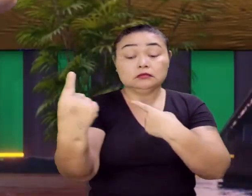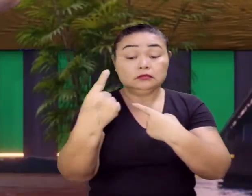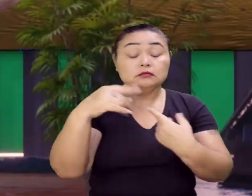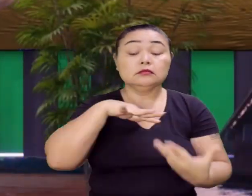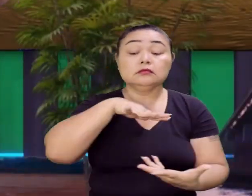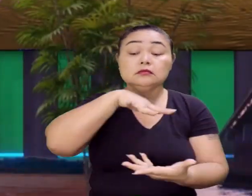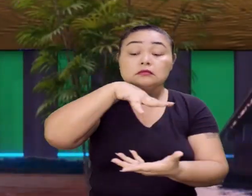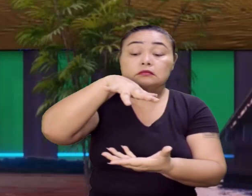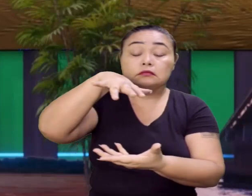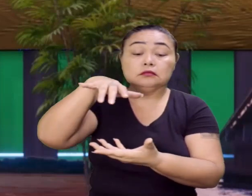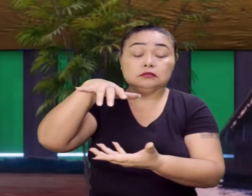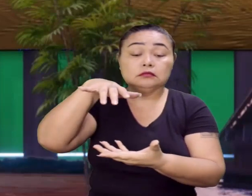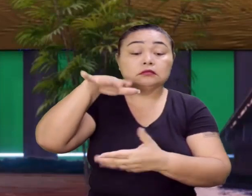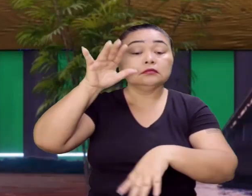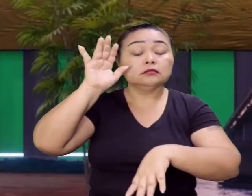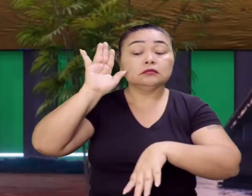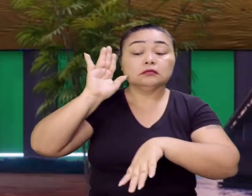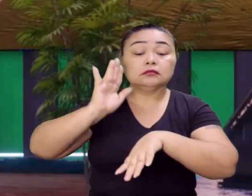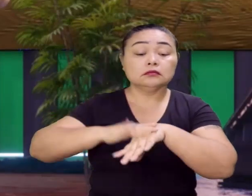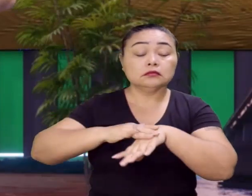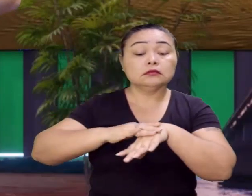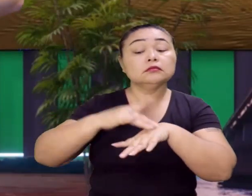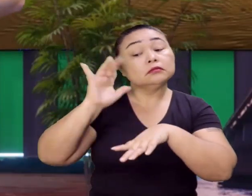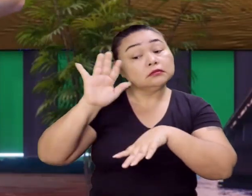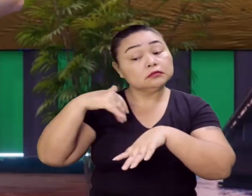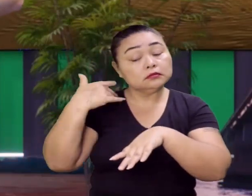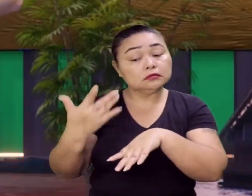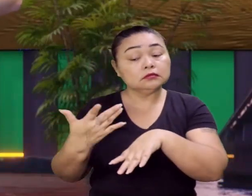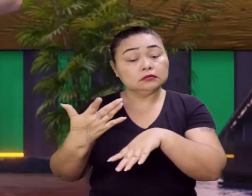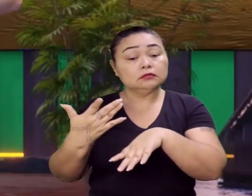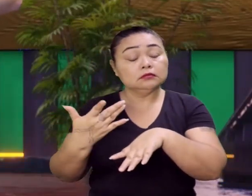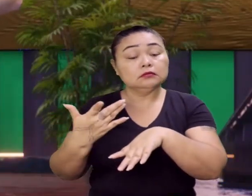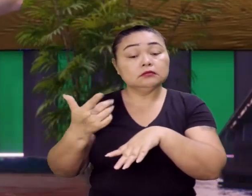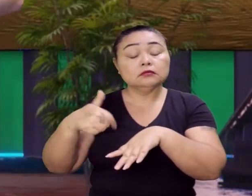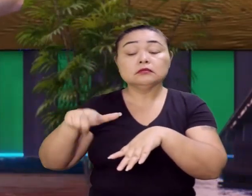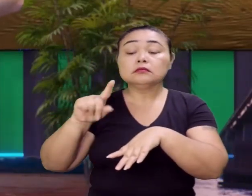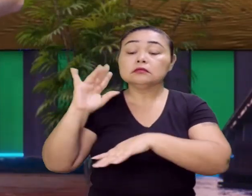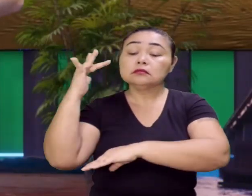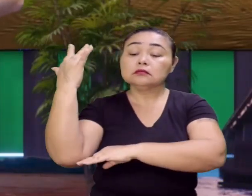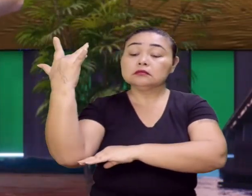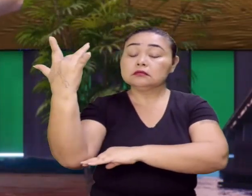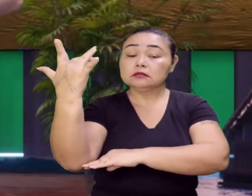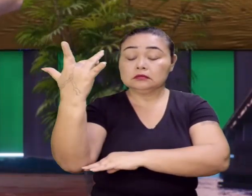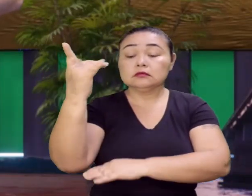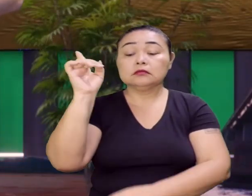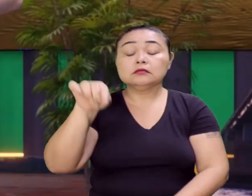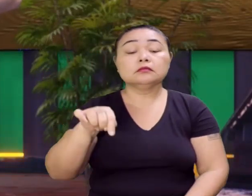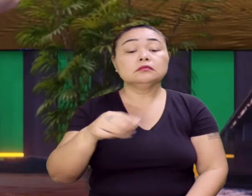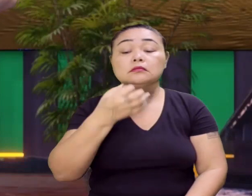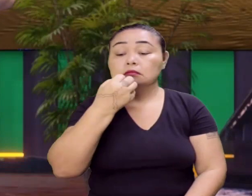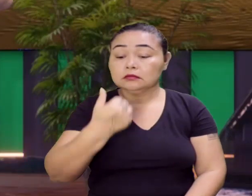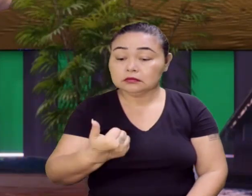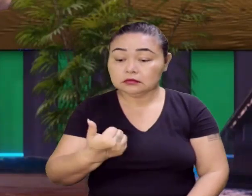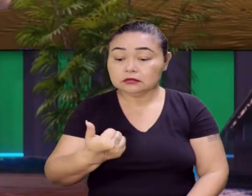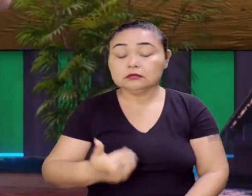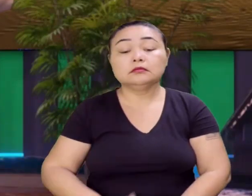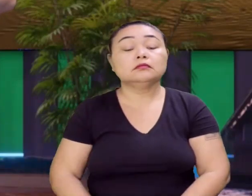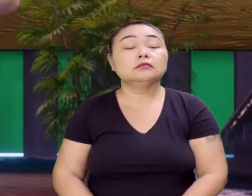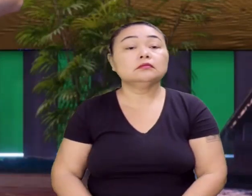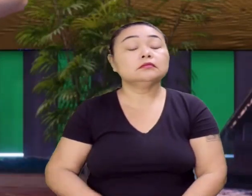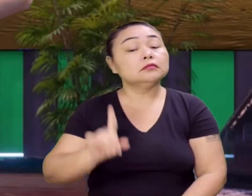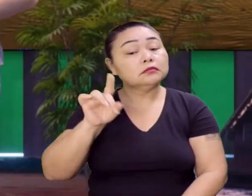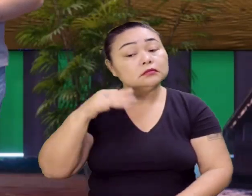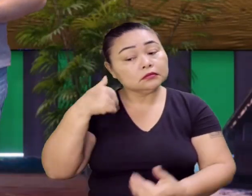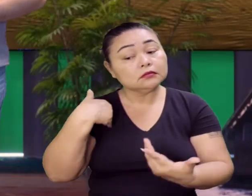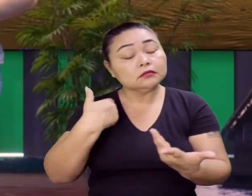Então é mais uma situação a ser revista na questão ambiental do mundo. Muito bem. É isso? Exato, professor